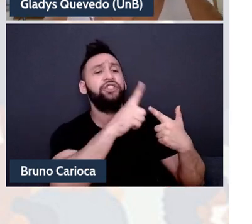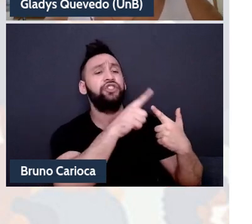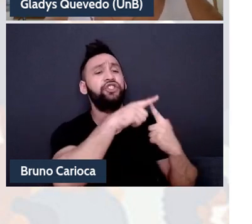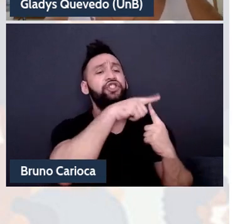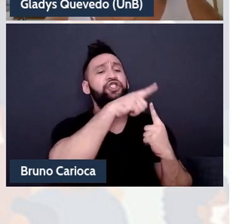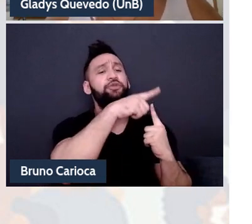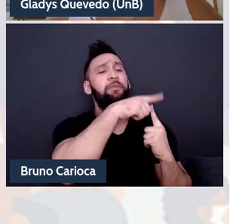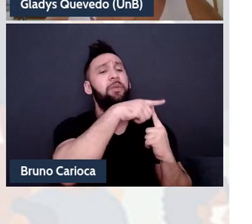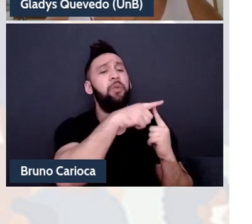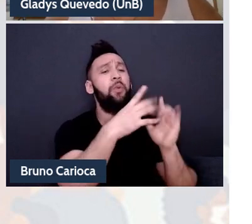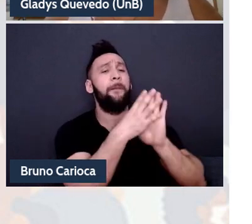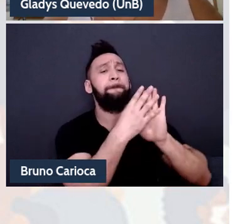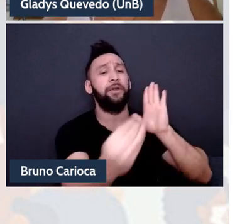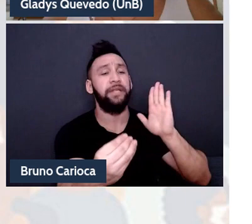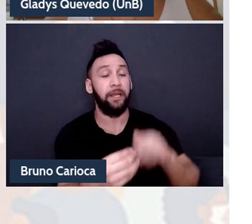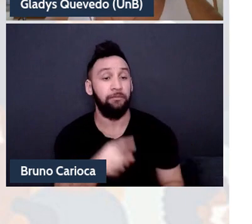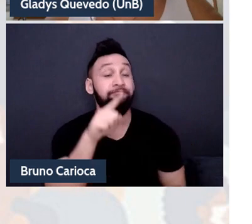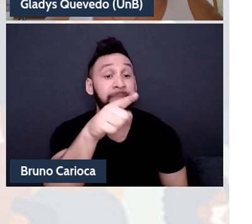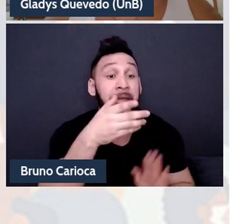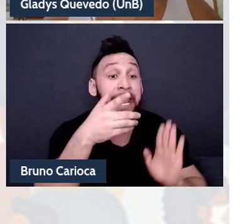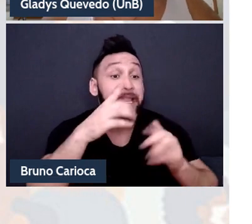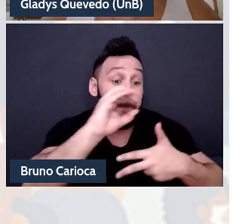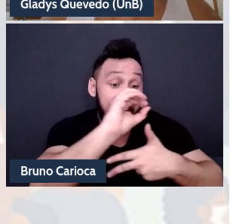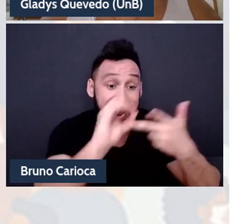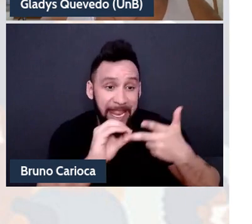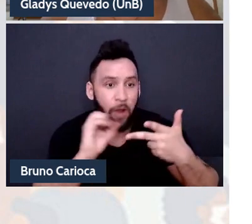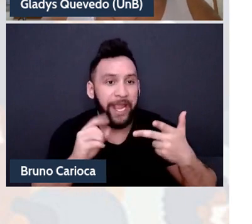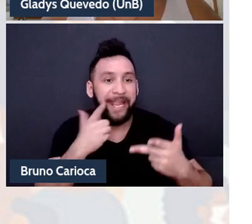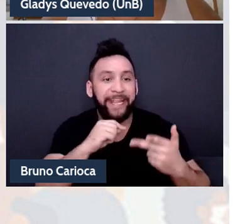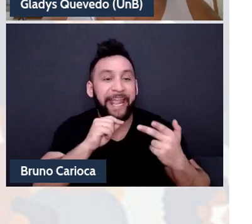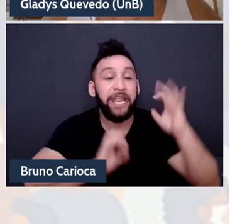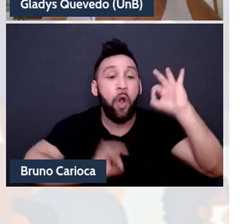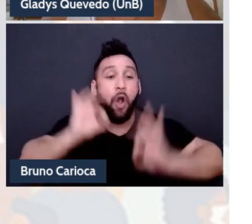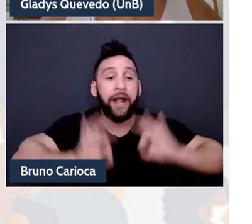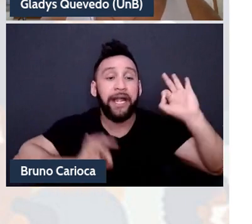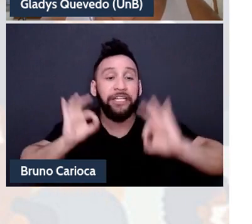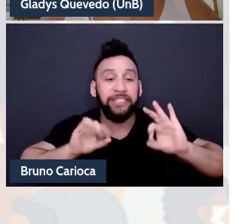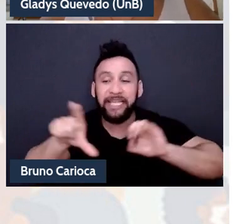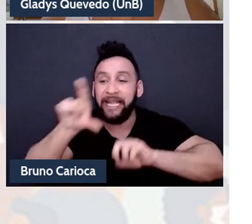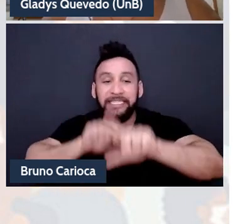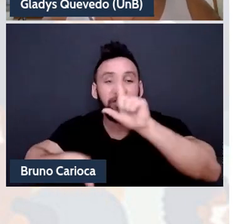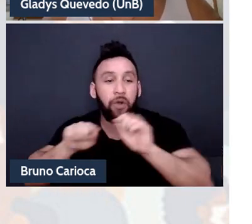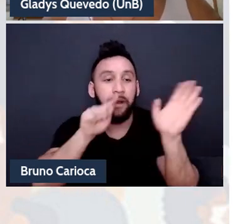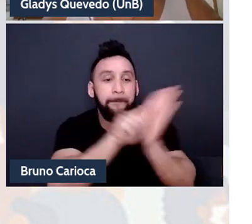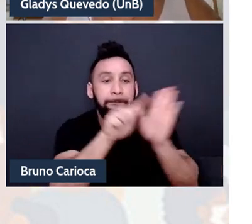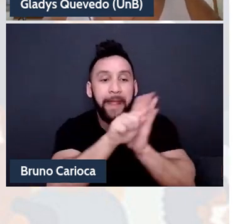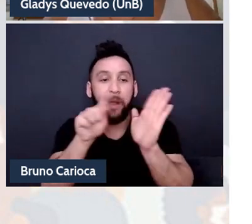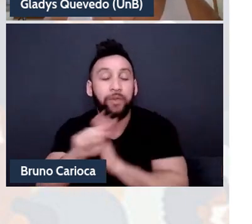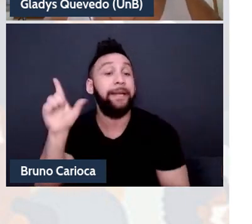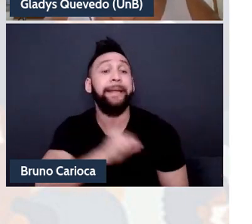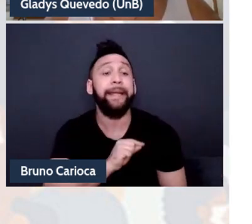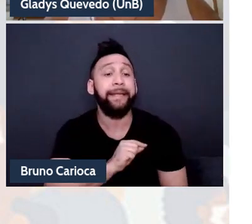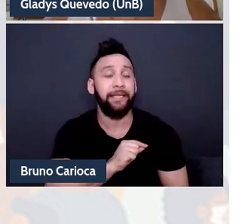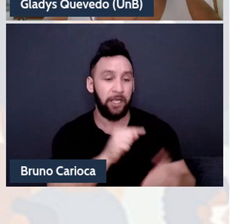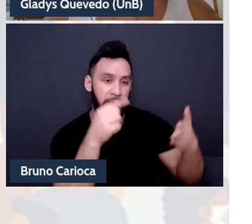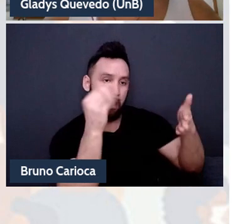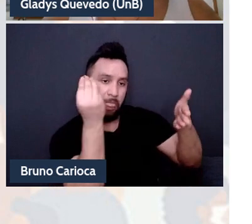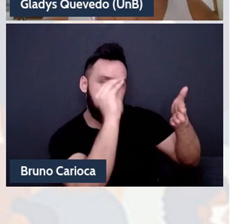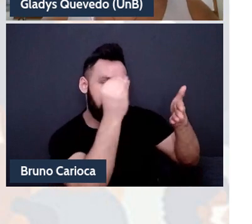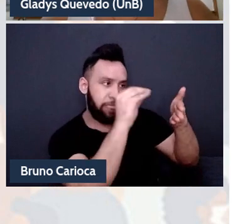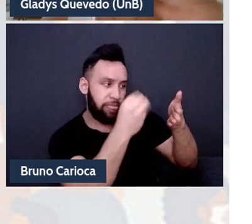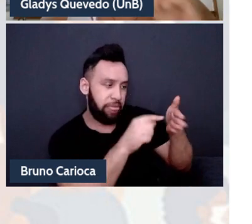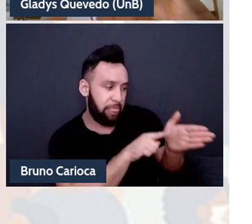quais agendas estão por trás dos testes? Até que ponto os resultados dos testes são absolutos